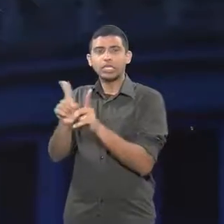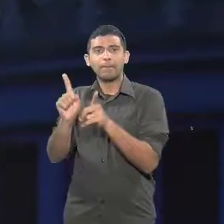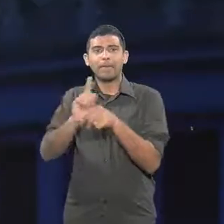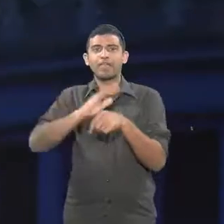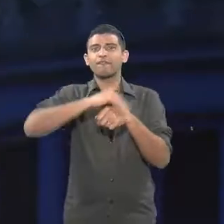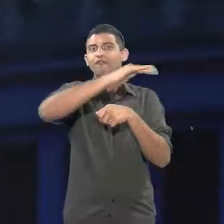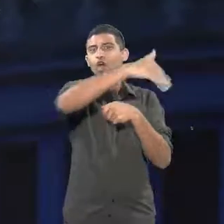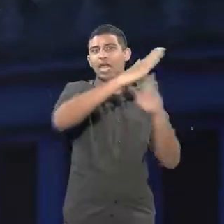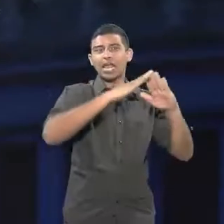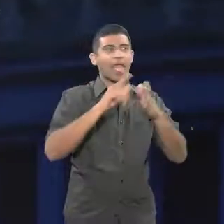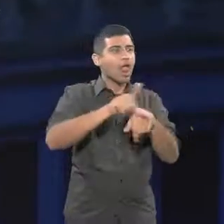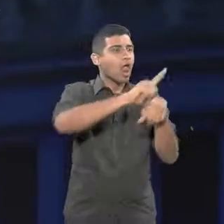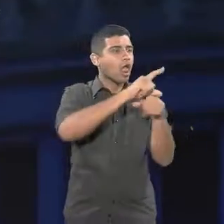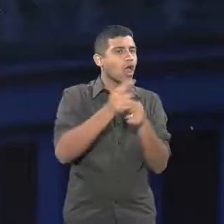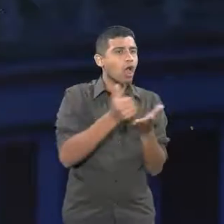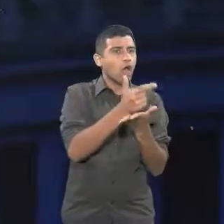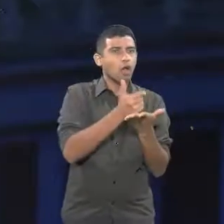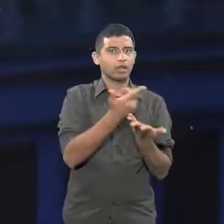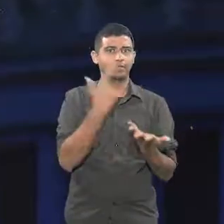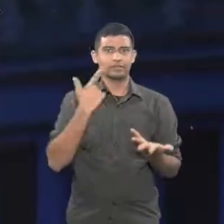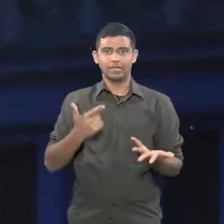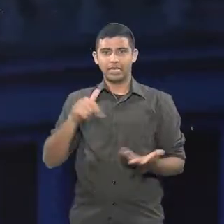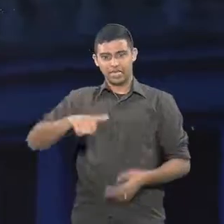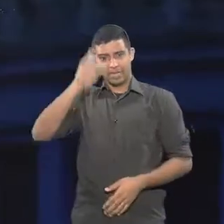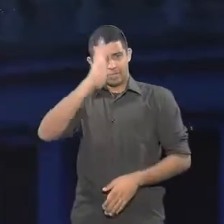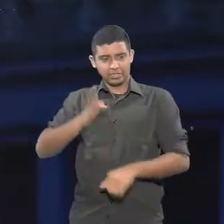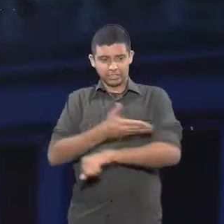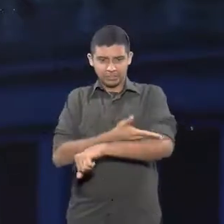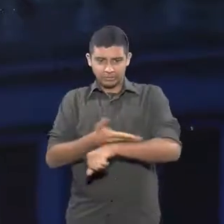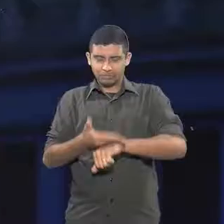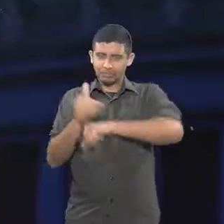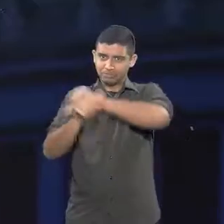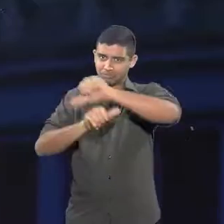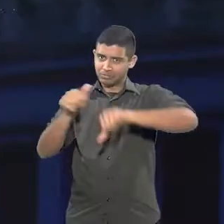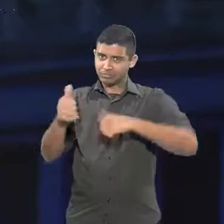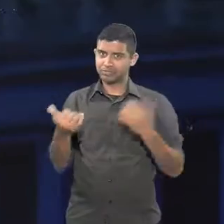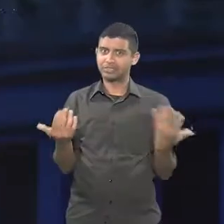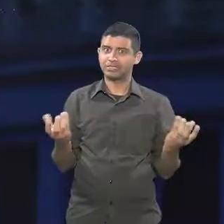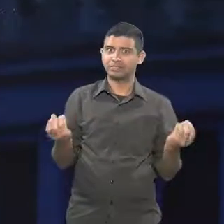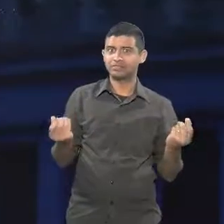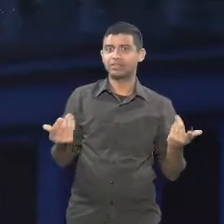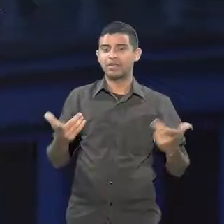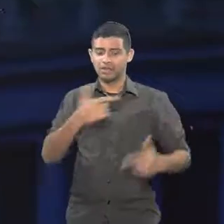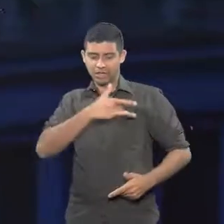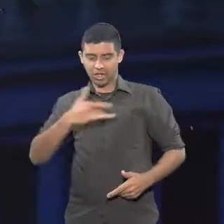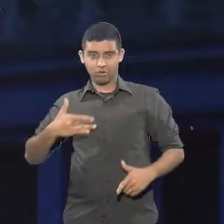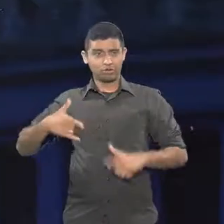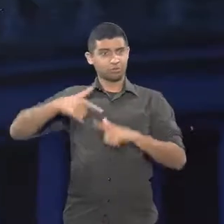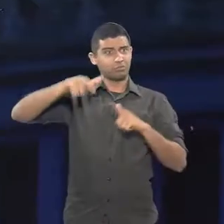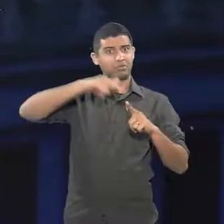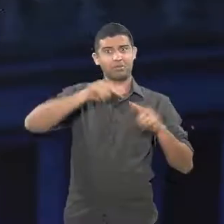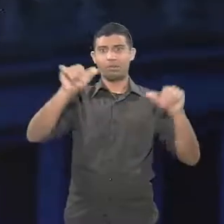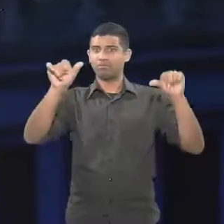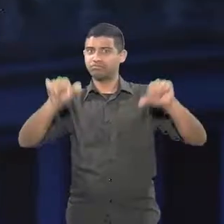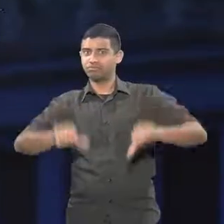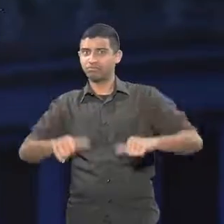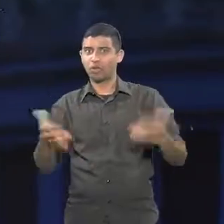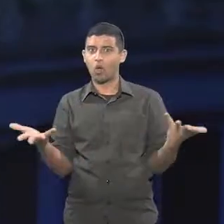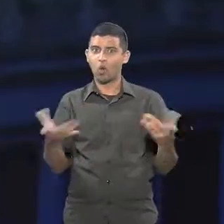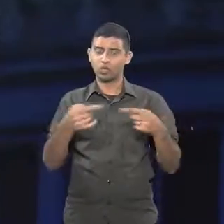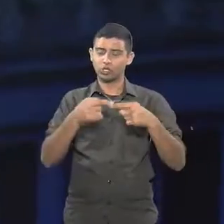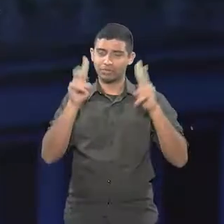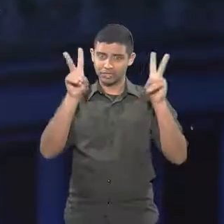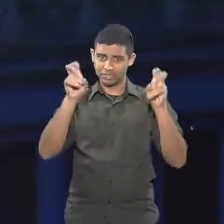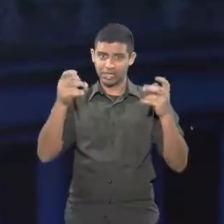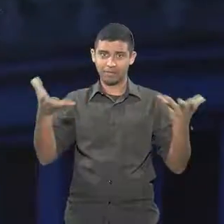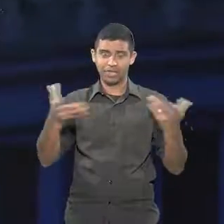As mudanças dos hábitos alimentares do brasileiro e as consequências disso para a saúde da população são o tema do nosso